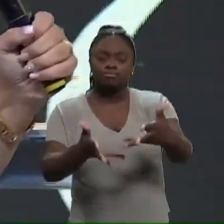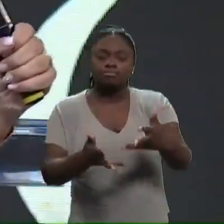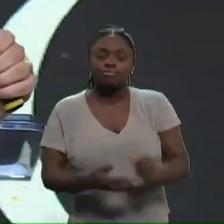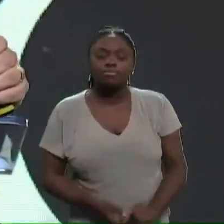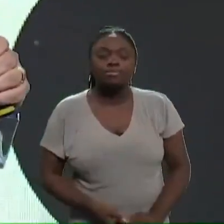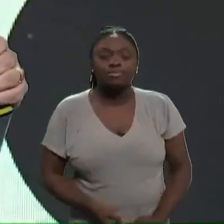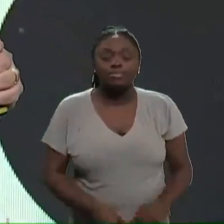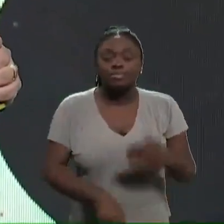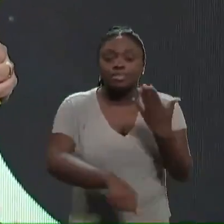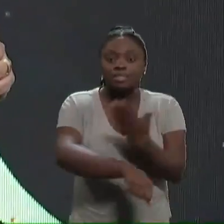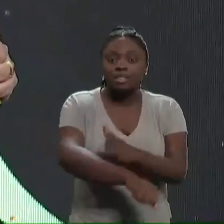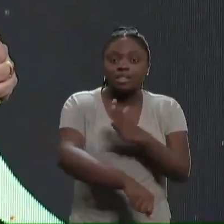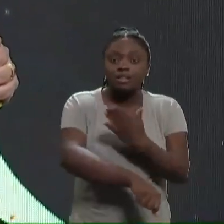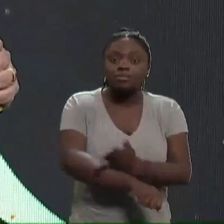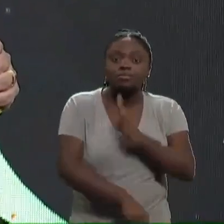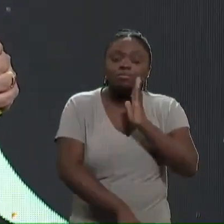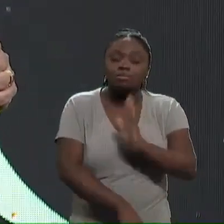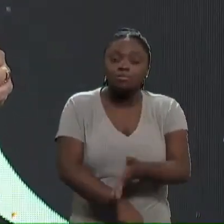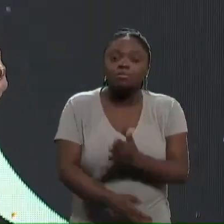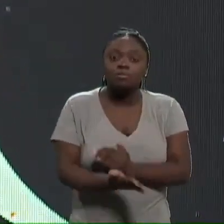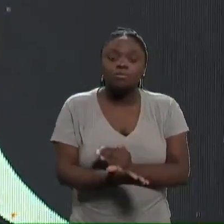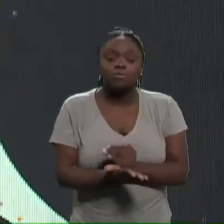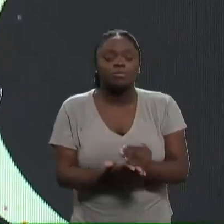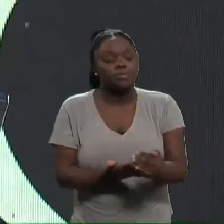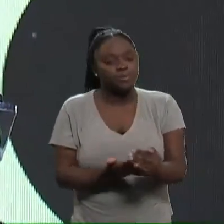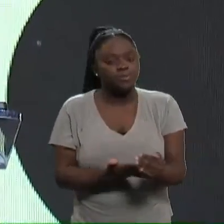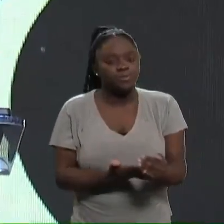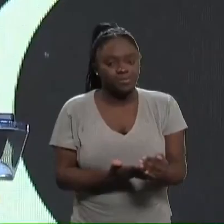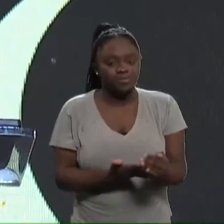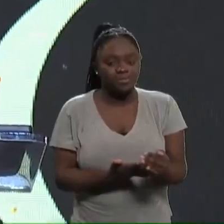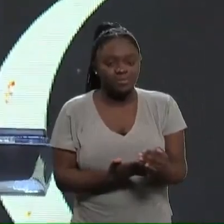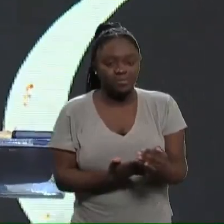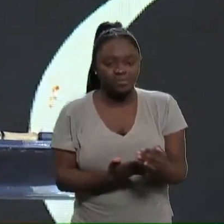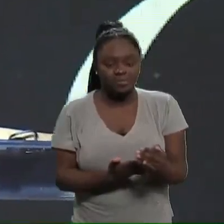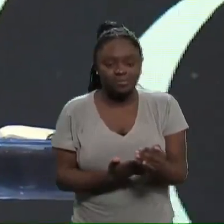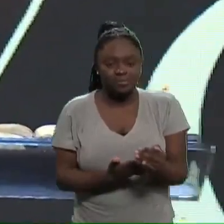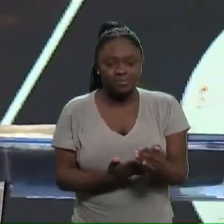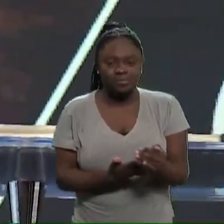o treinamento já começou.